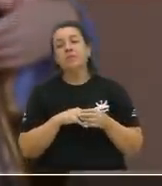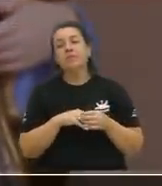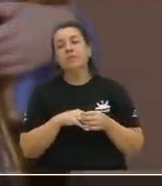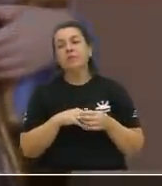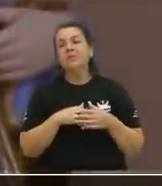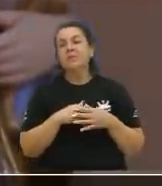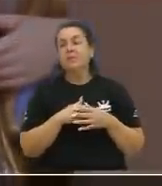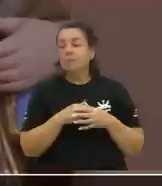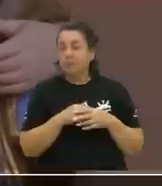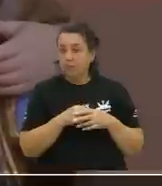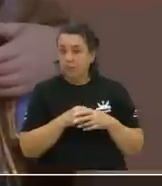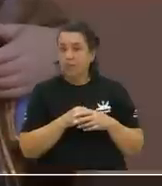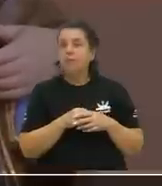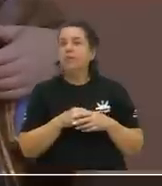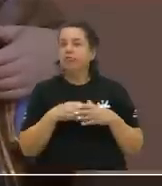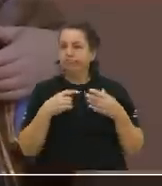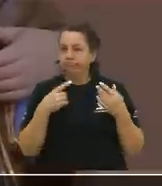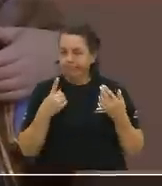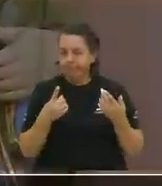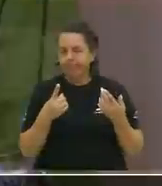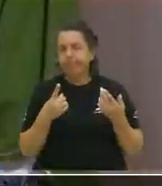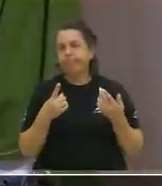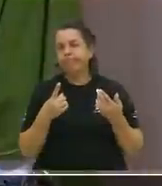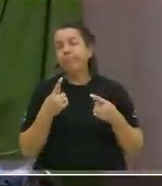muito deve aos pais,